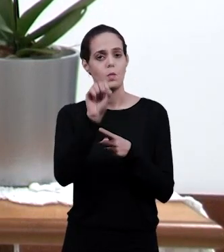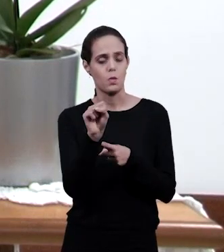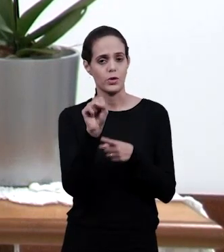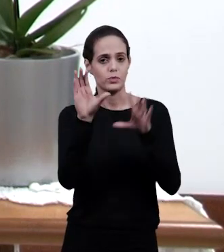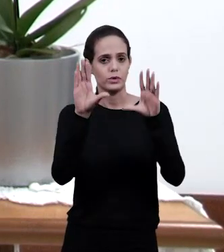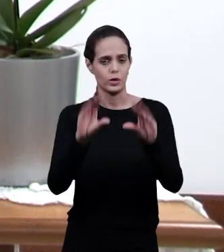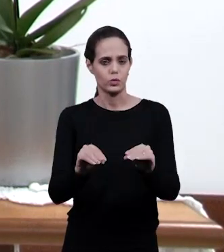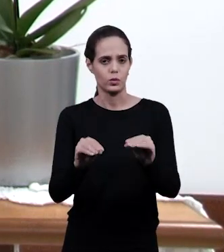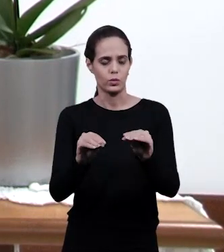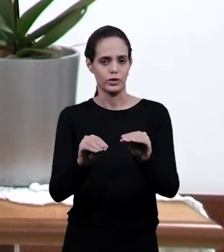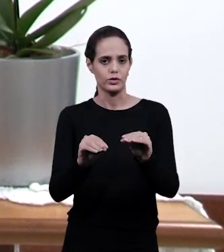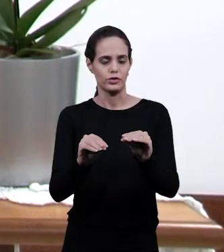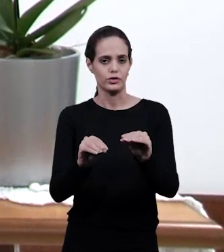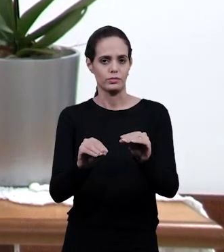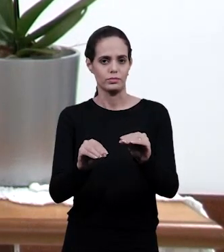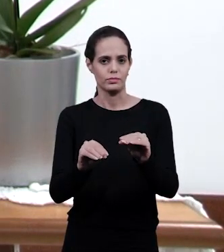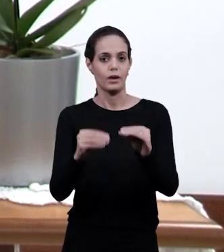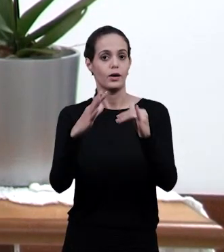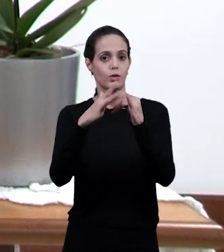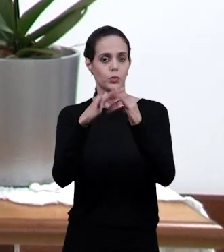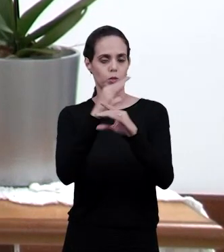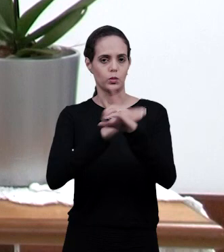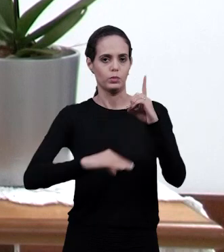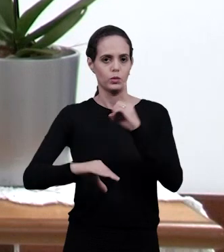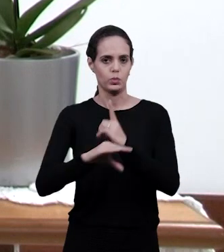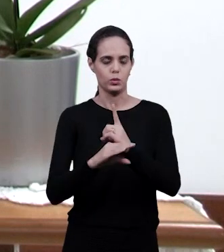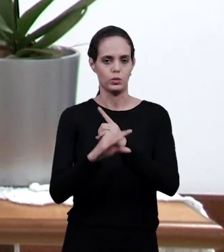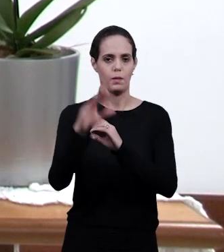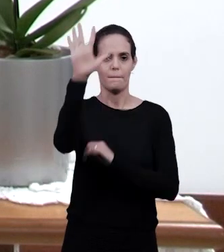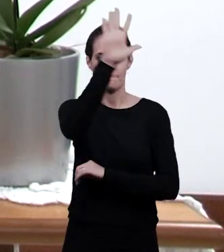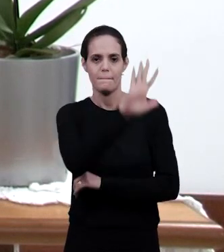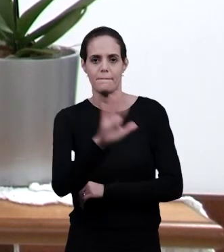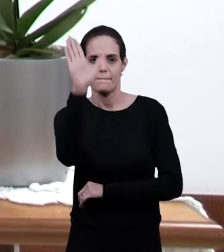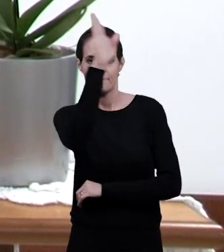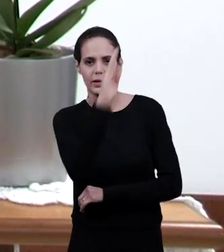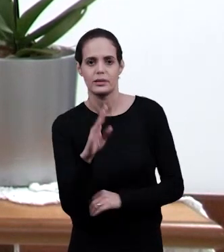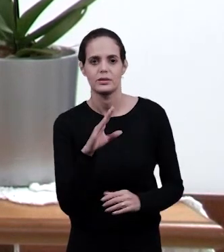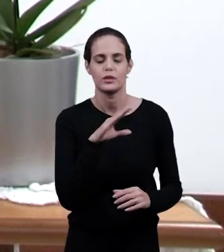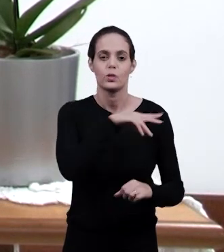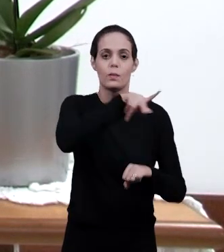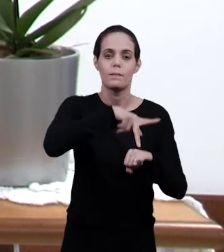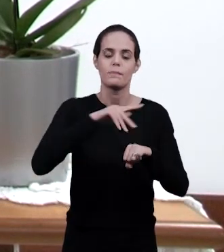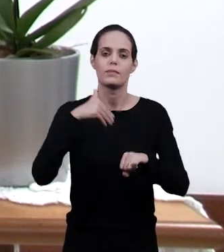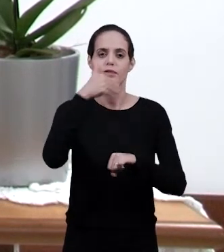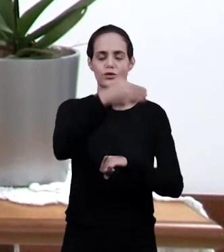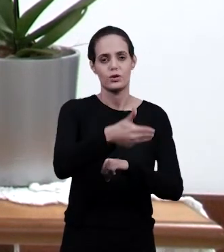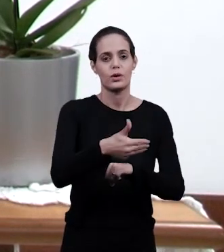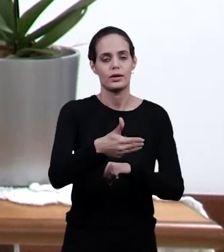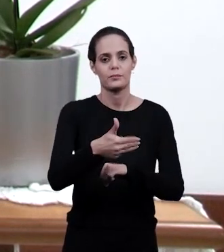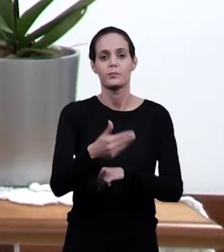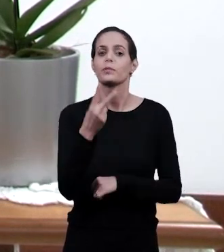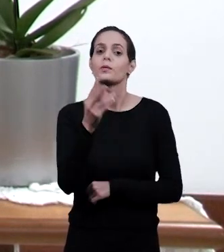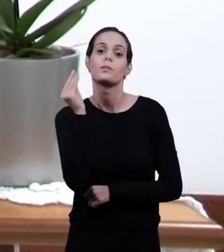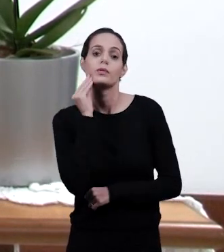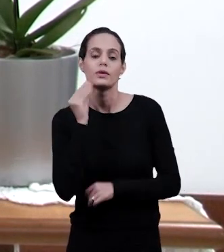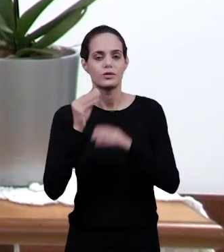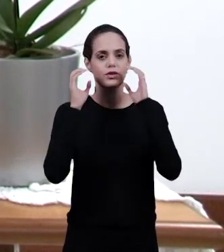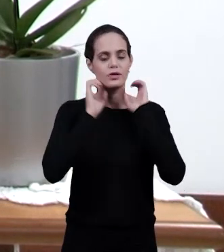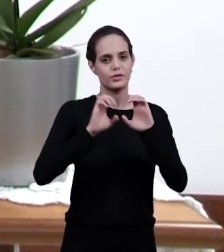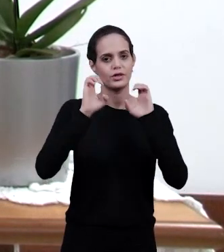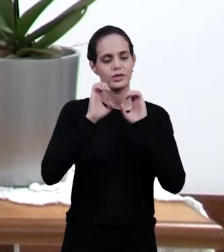Às 20 horas, temos o nosso culto no YouTube também transmitido para todo o Brasil e o exterior. Então você tem duas